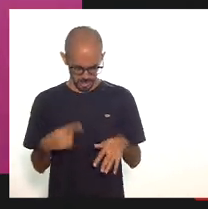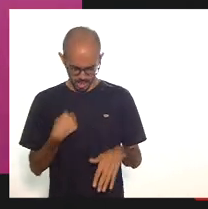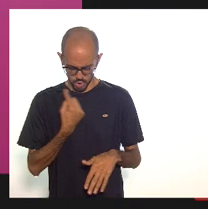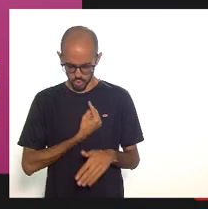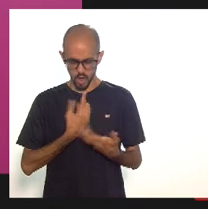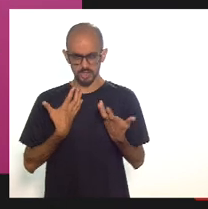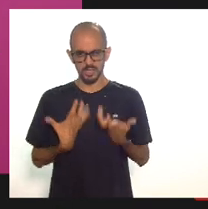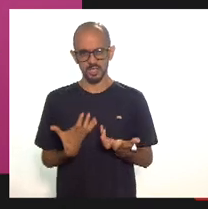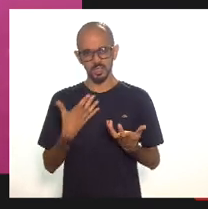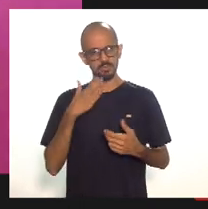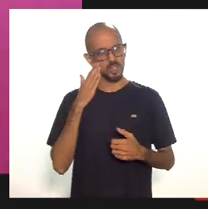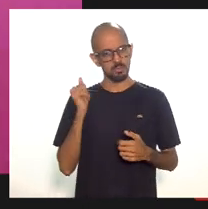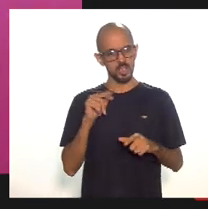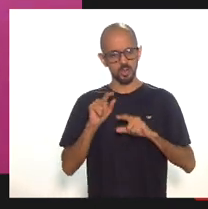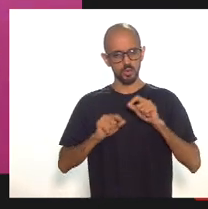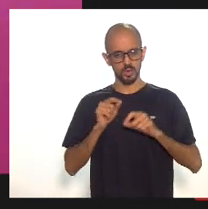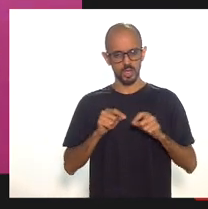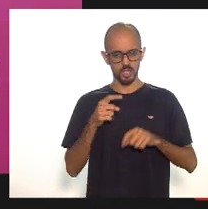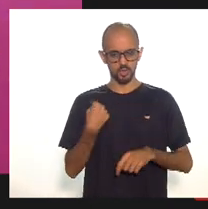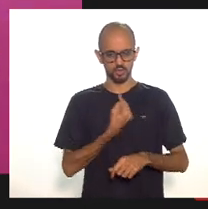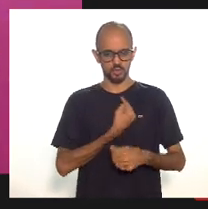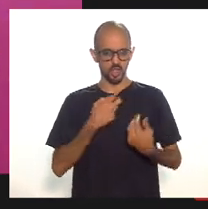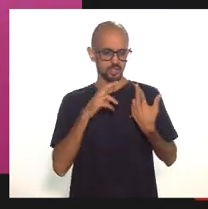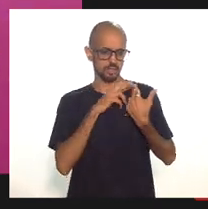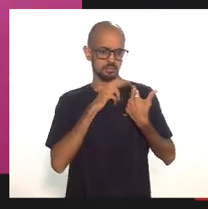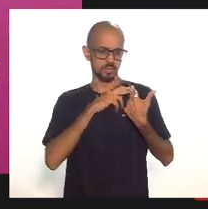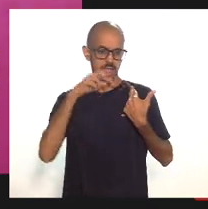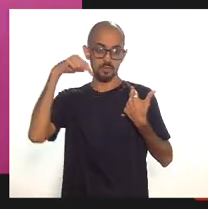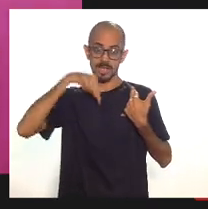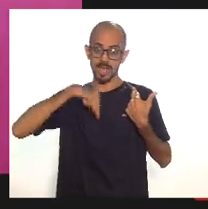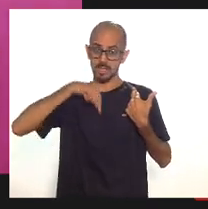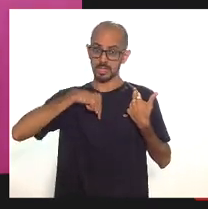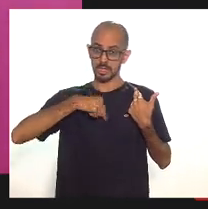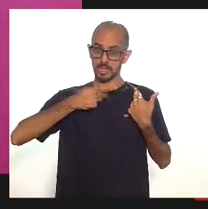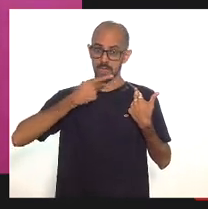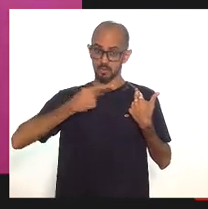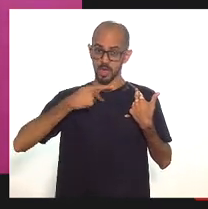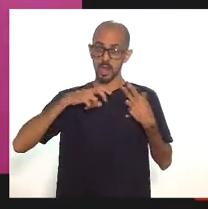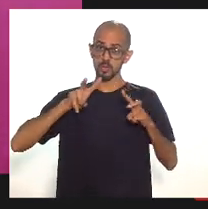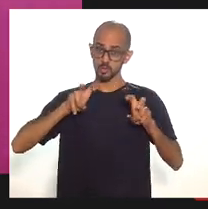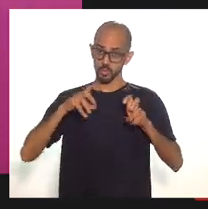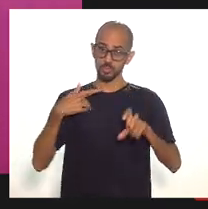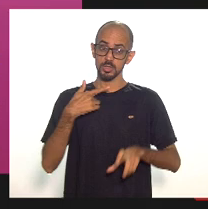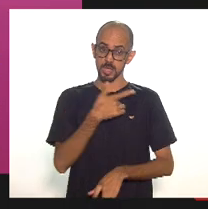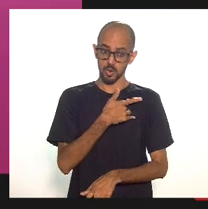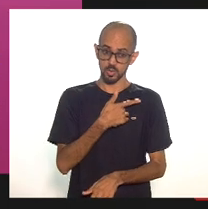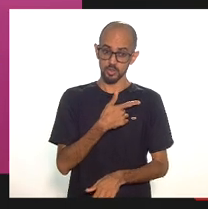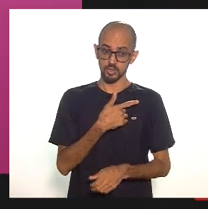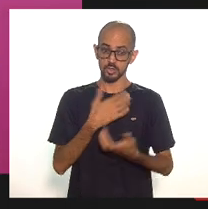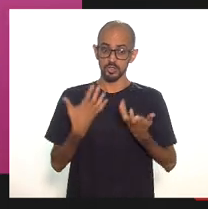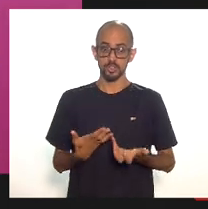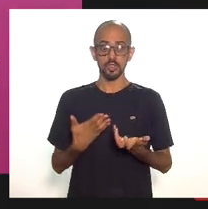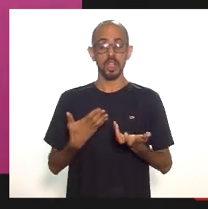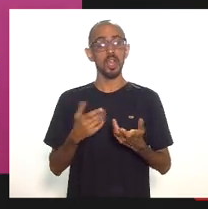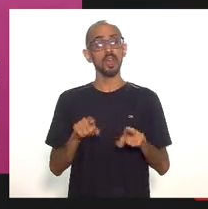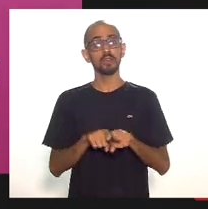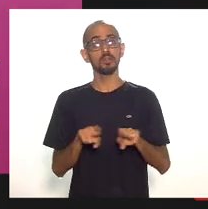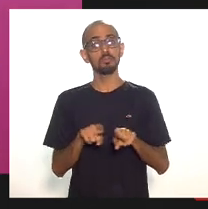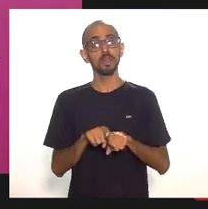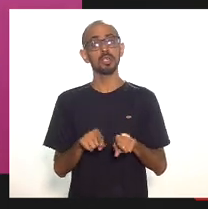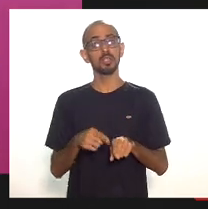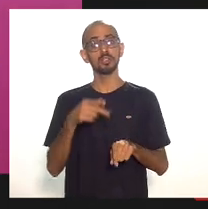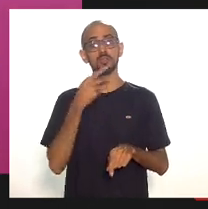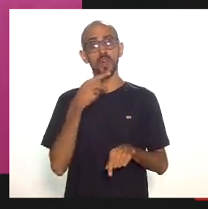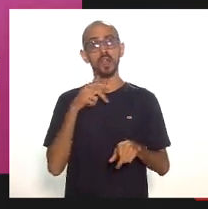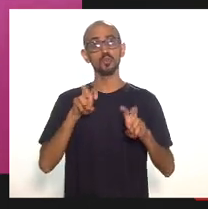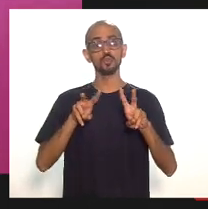que as nossas autoridades aqui, que falam sobre saúde, a gente gostaria também que elas